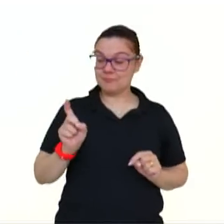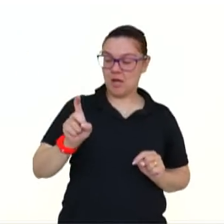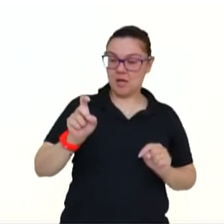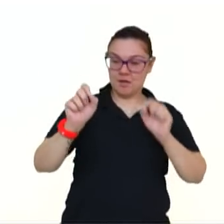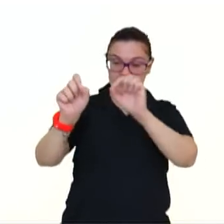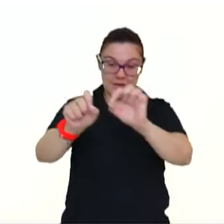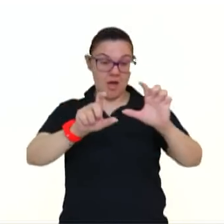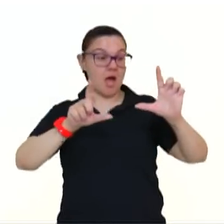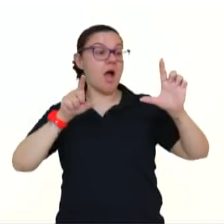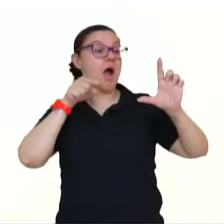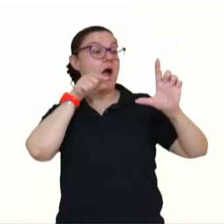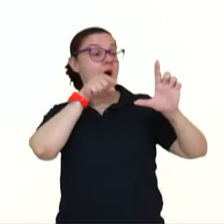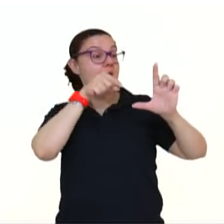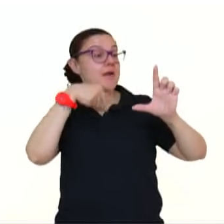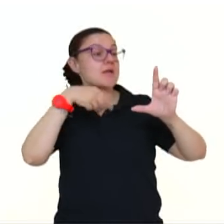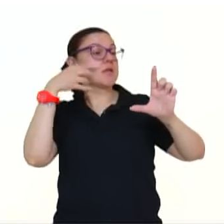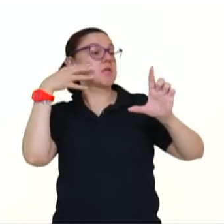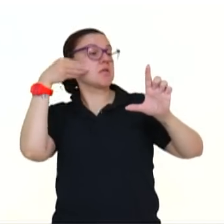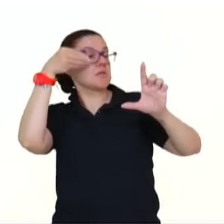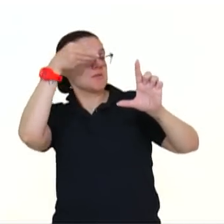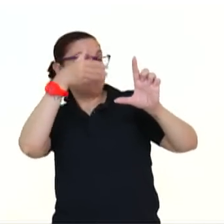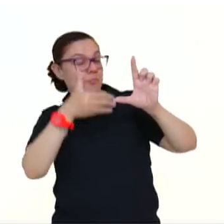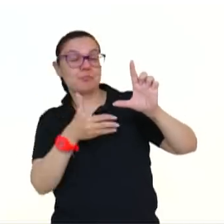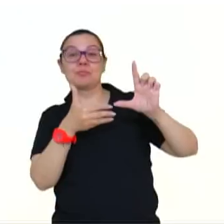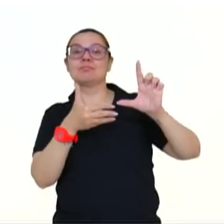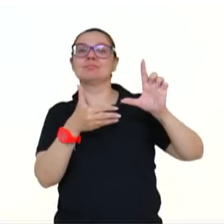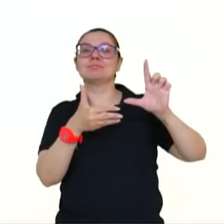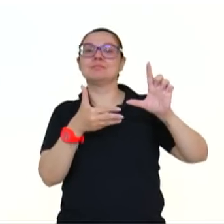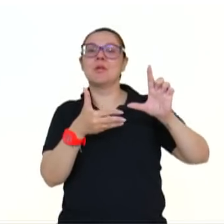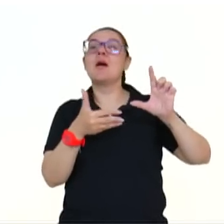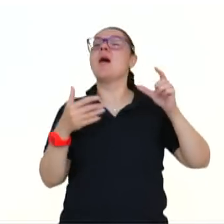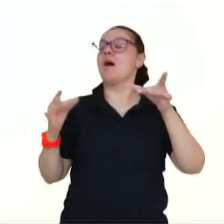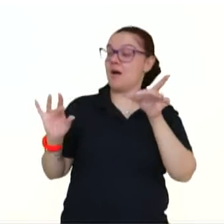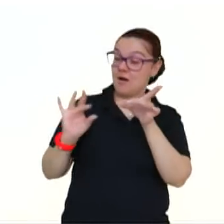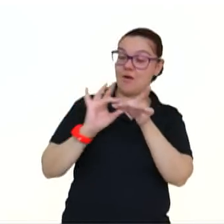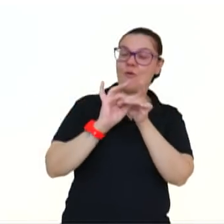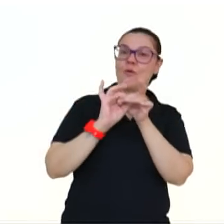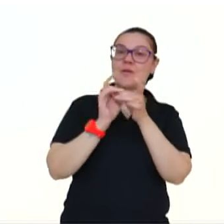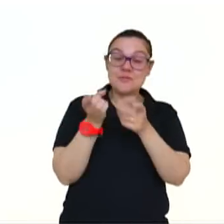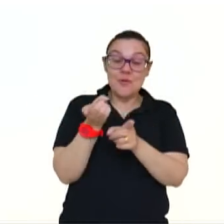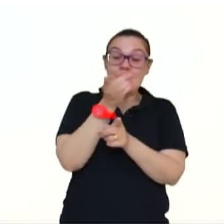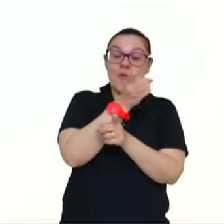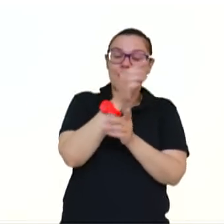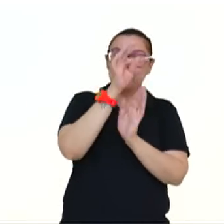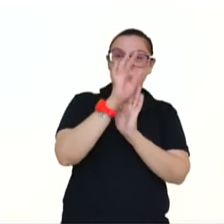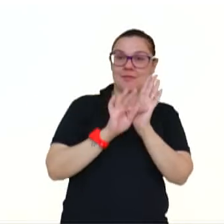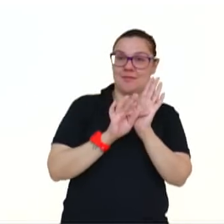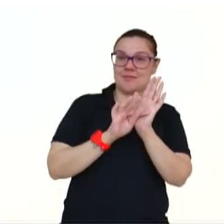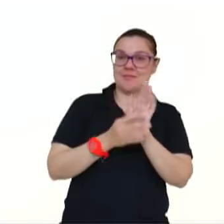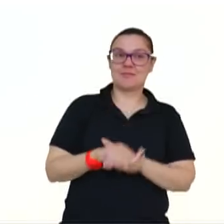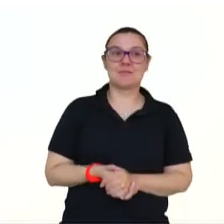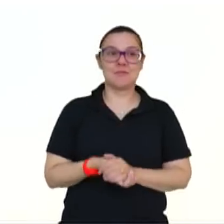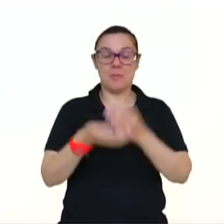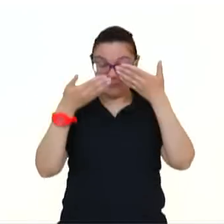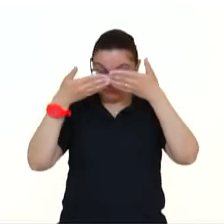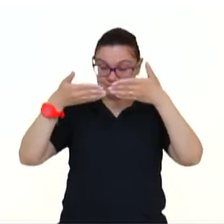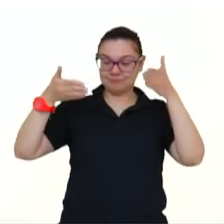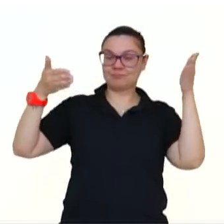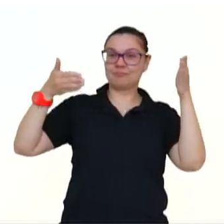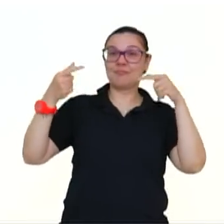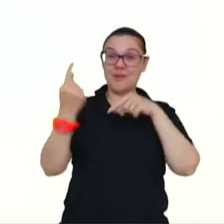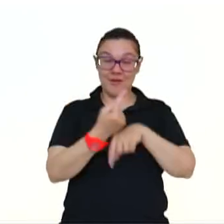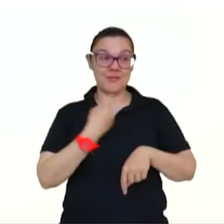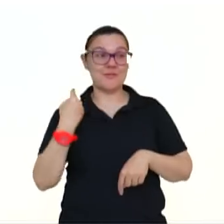fala, mas então isso aqui é isso aqui. Então, fez uma conexão, ampliou, né, ampliou o